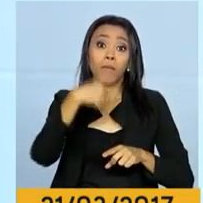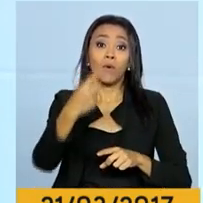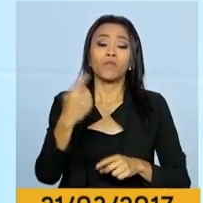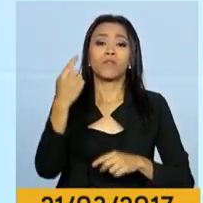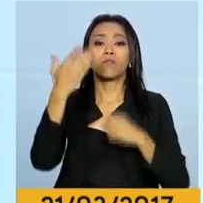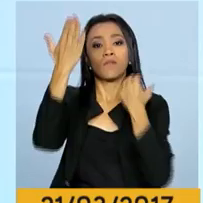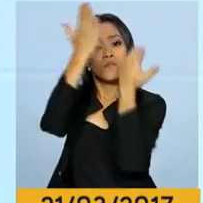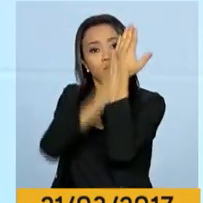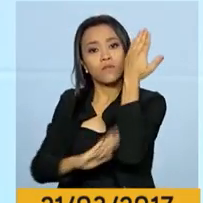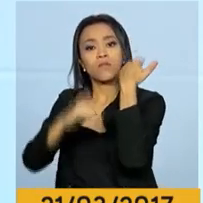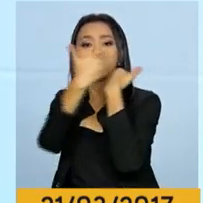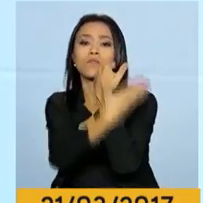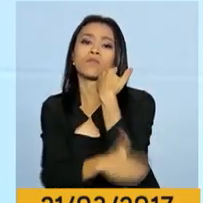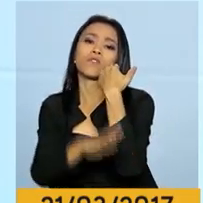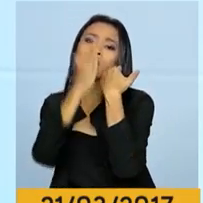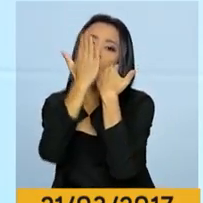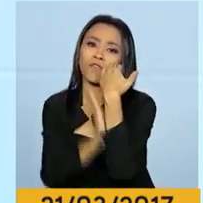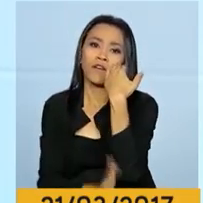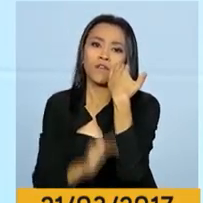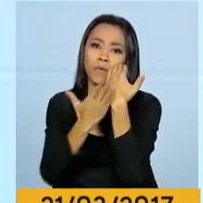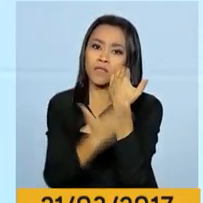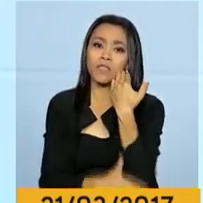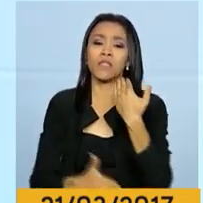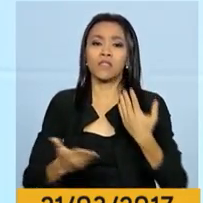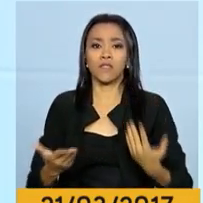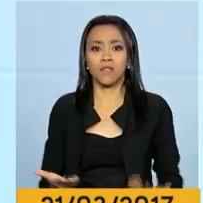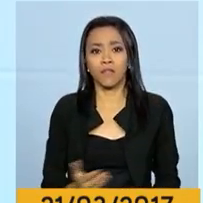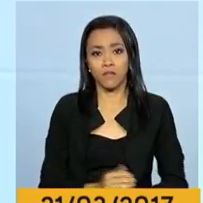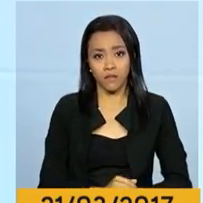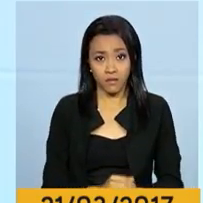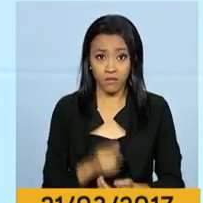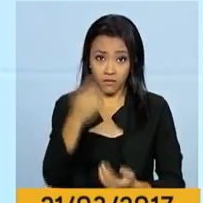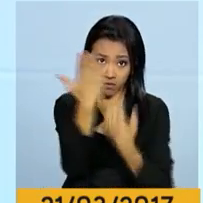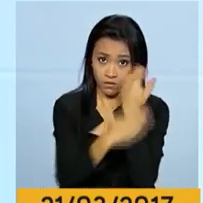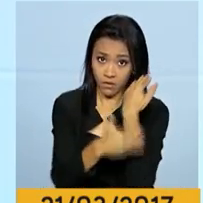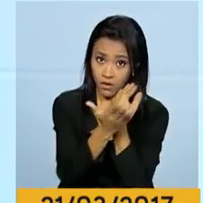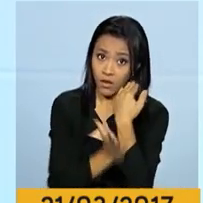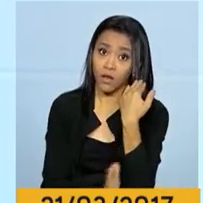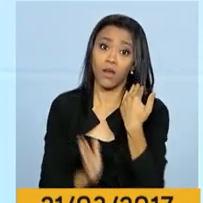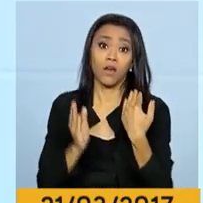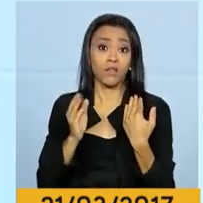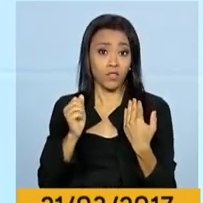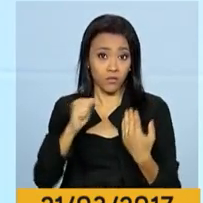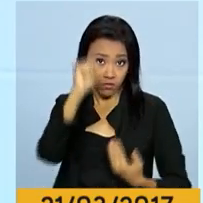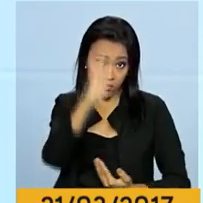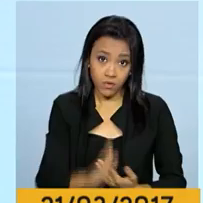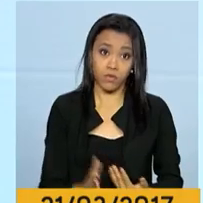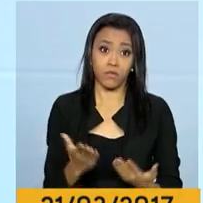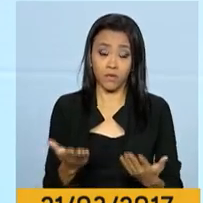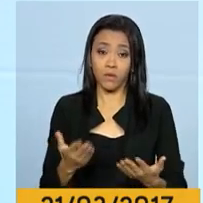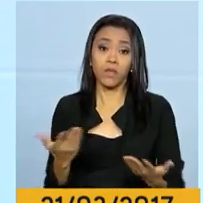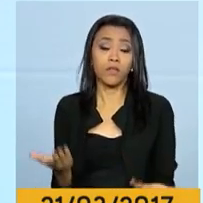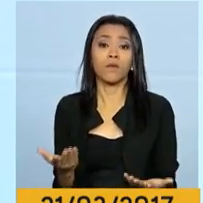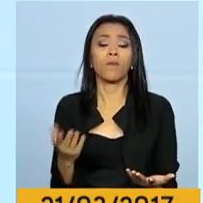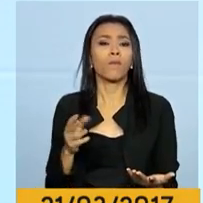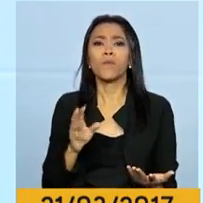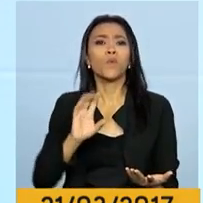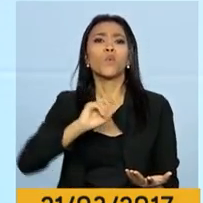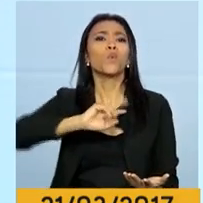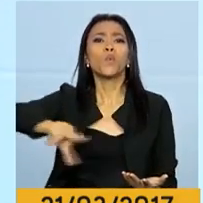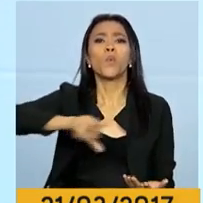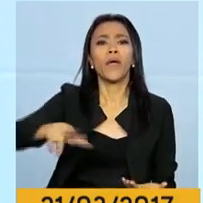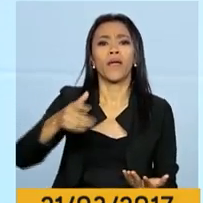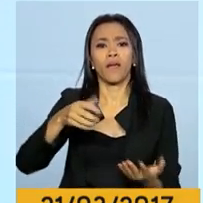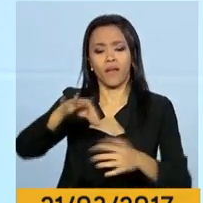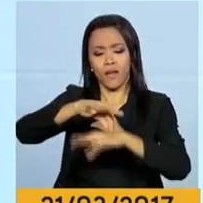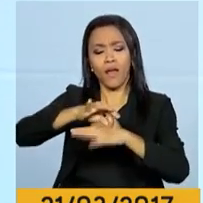Onde todos, enfim, degustaram a carne nacional. E não é carne importada, não.